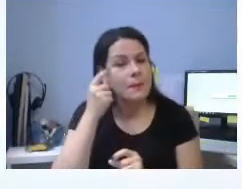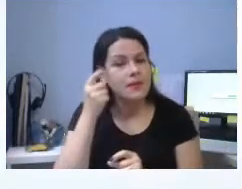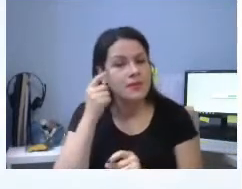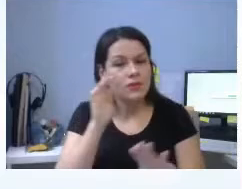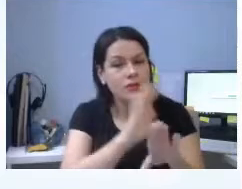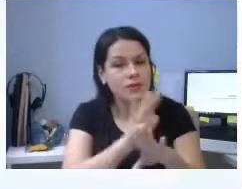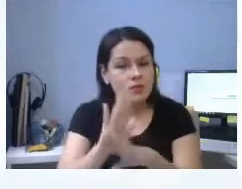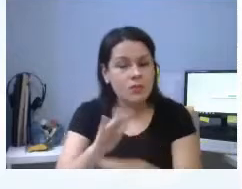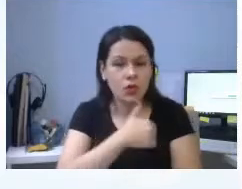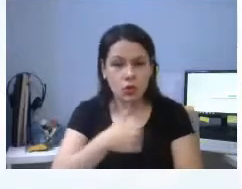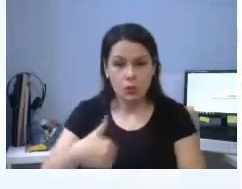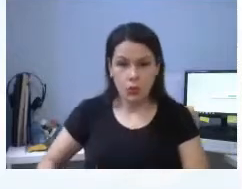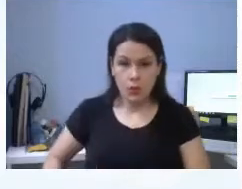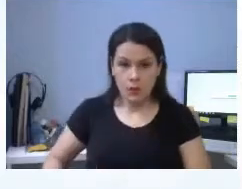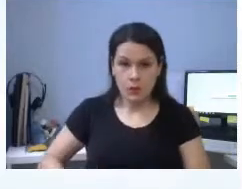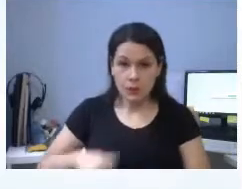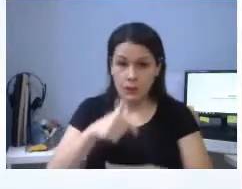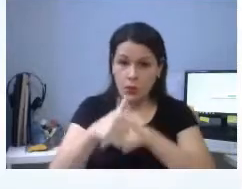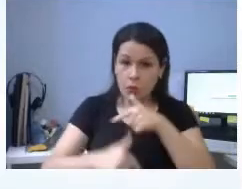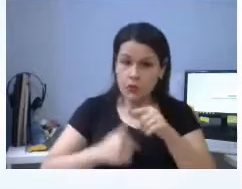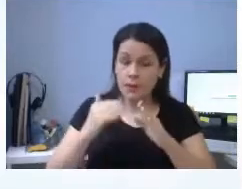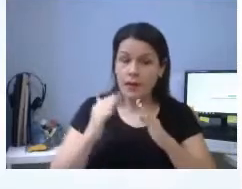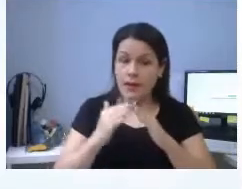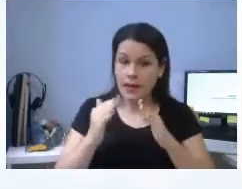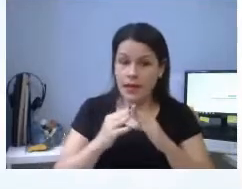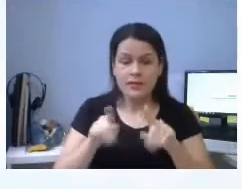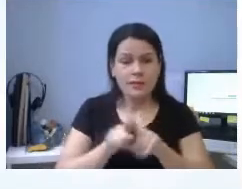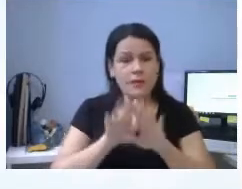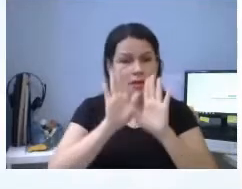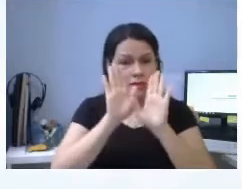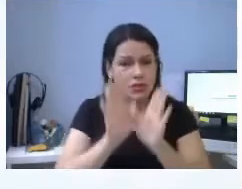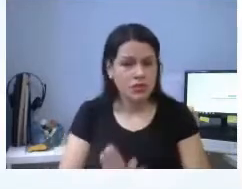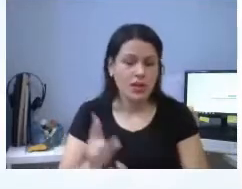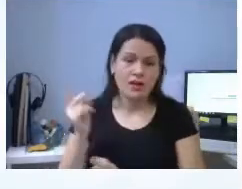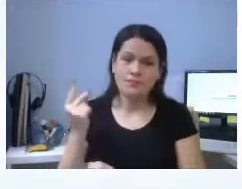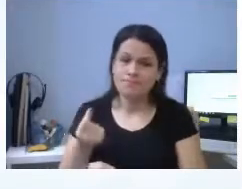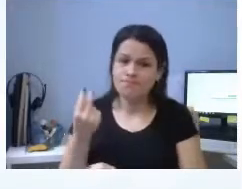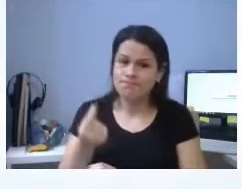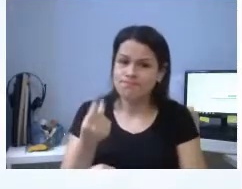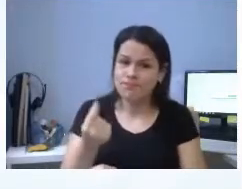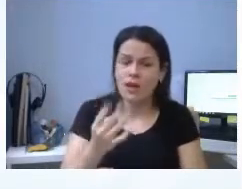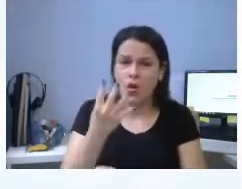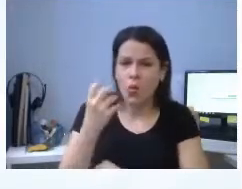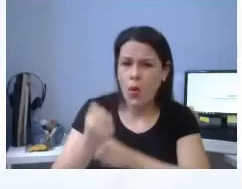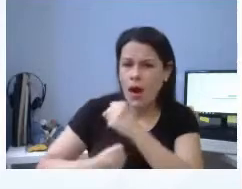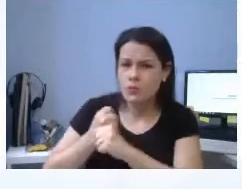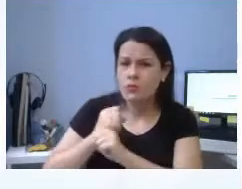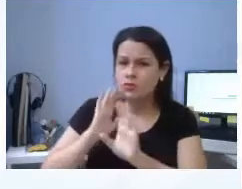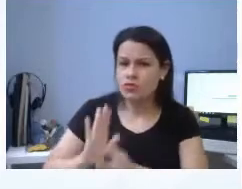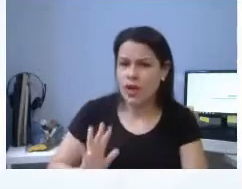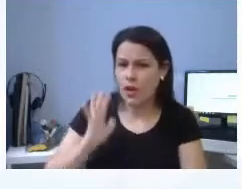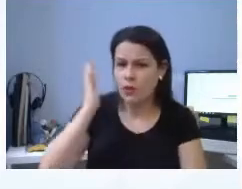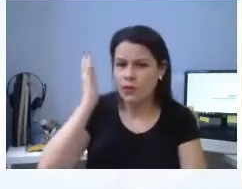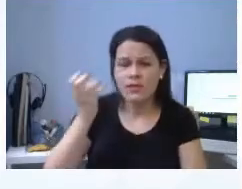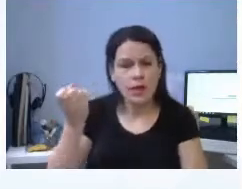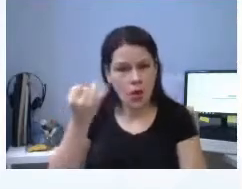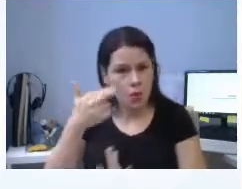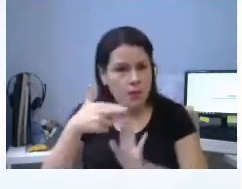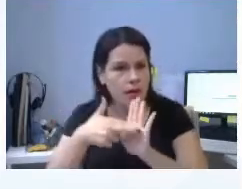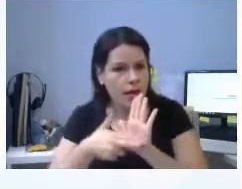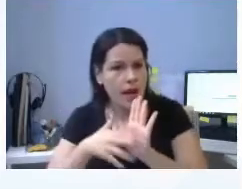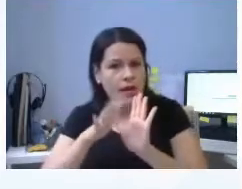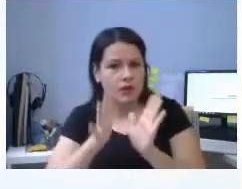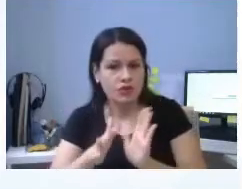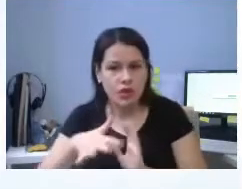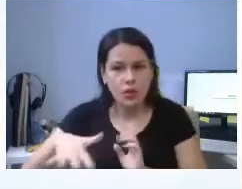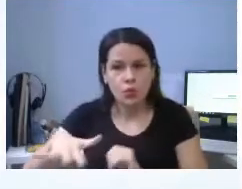o teletrabalho já vem sendo implementado há mais de 4 anos. Assim. Existem regulamentações no